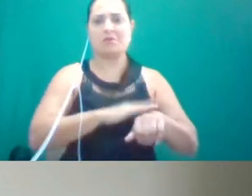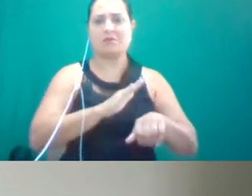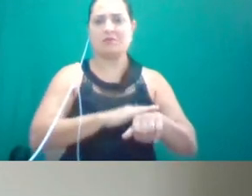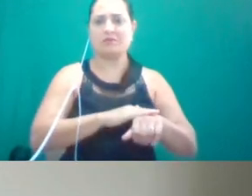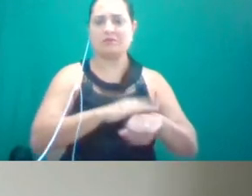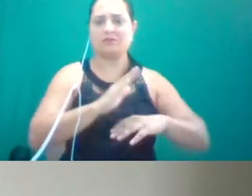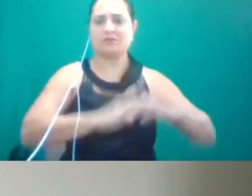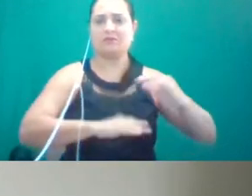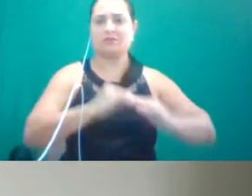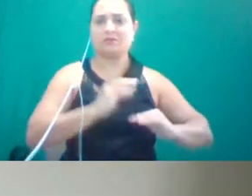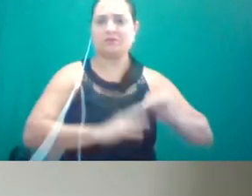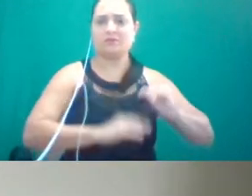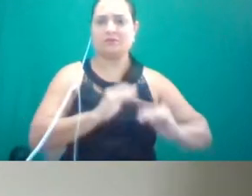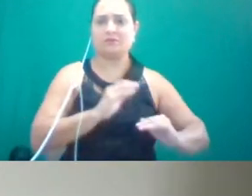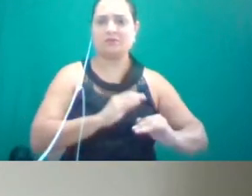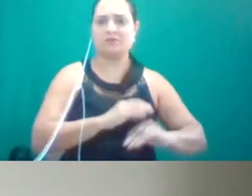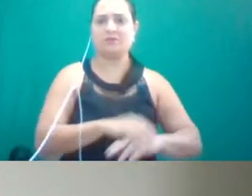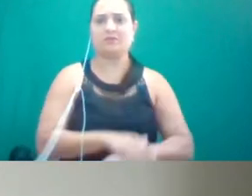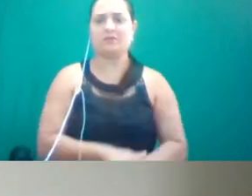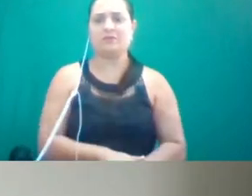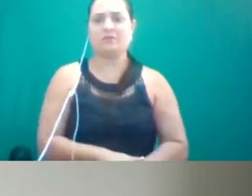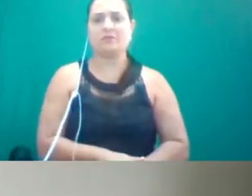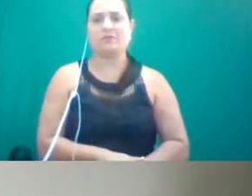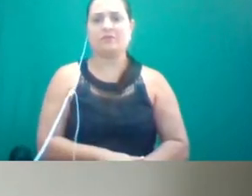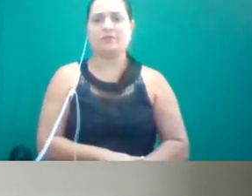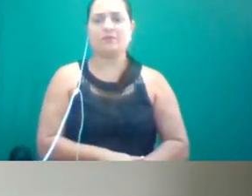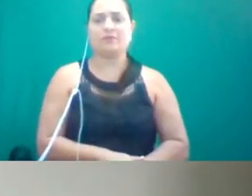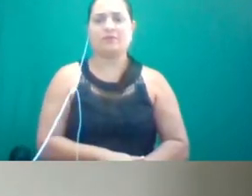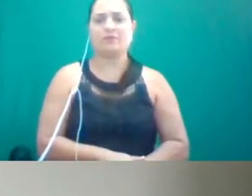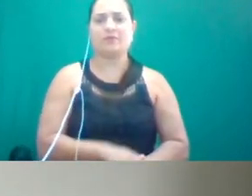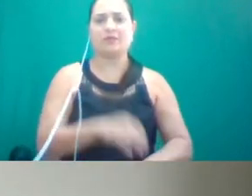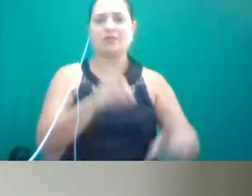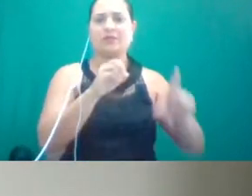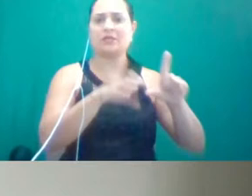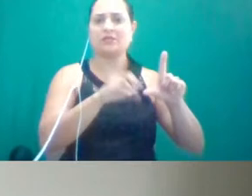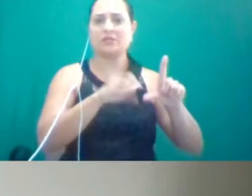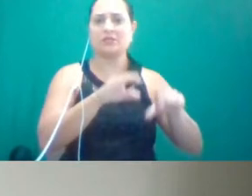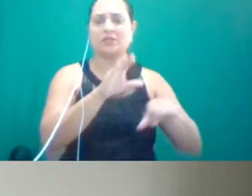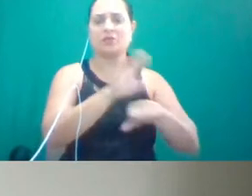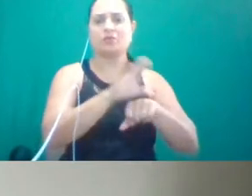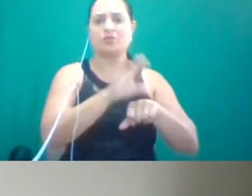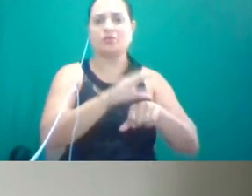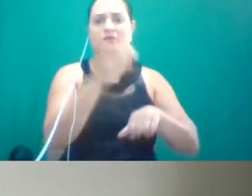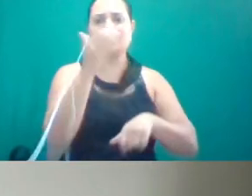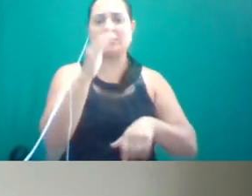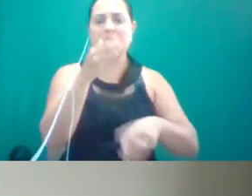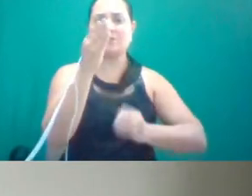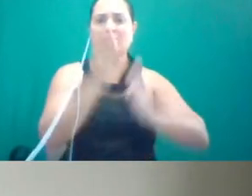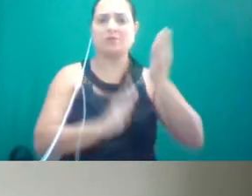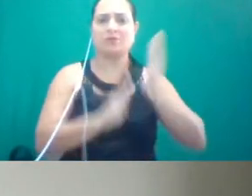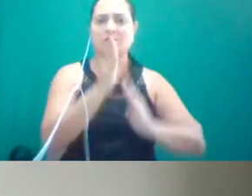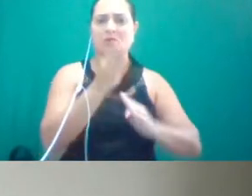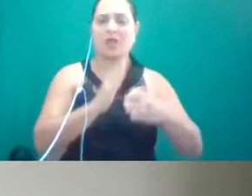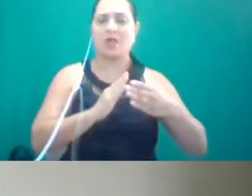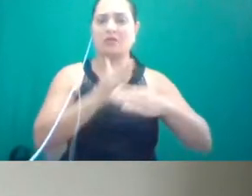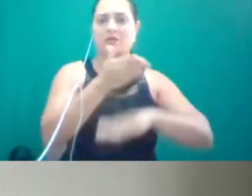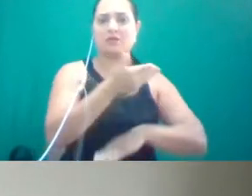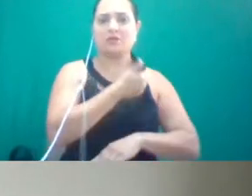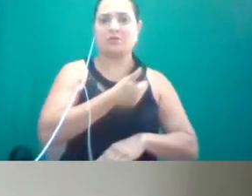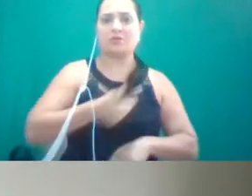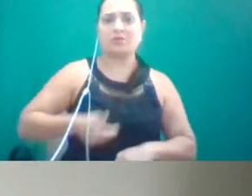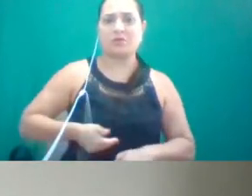da ética e da ciência, promovendo o uso e o desenvolvimento